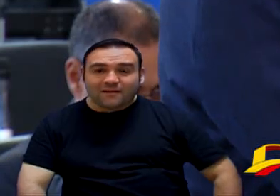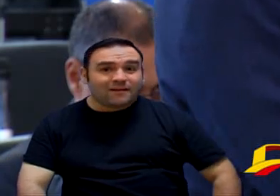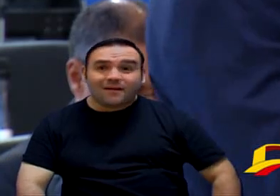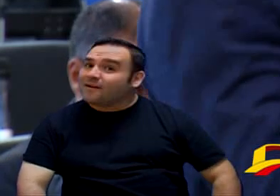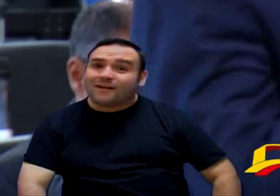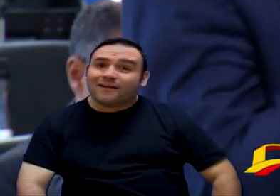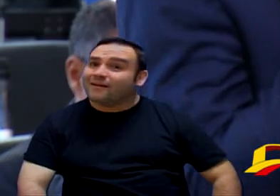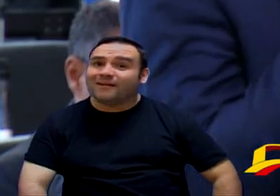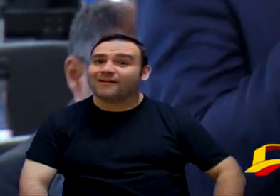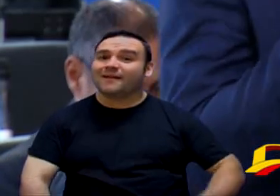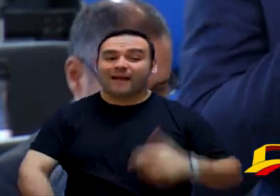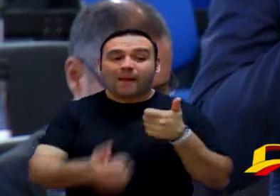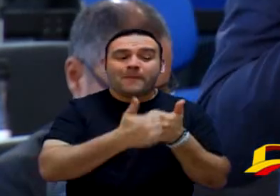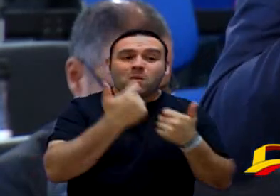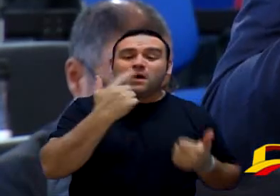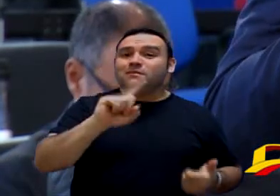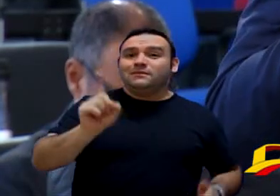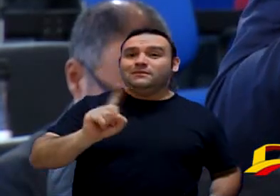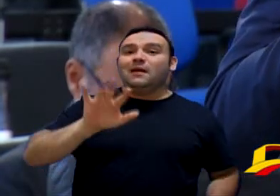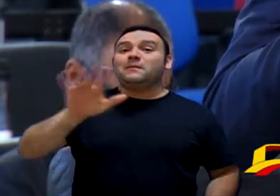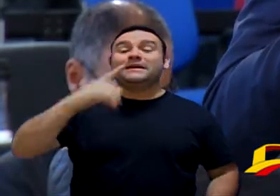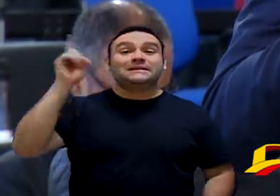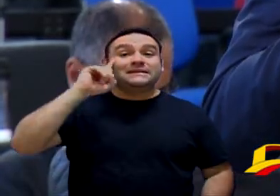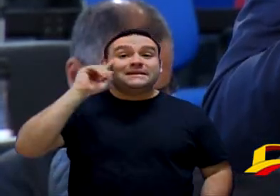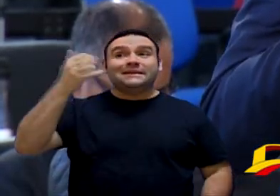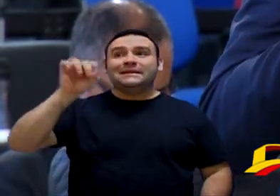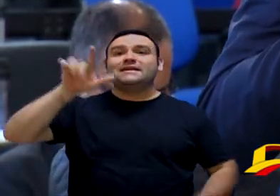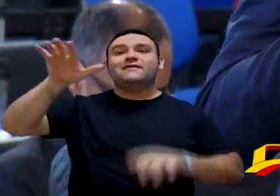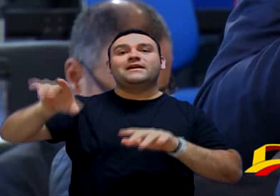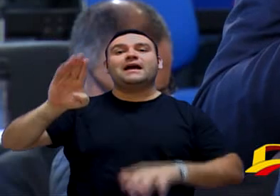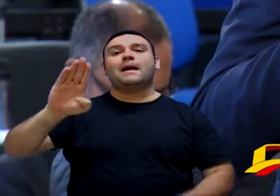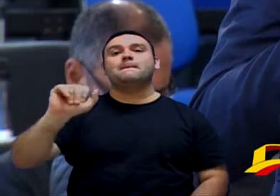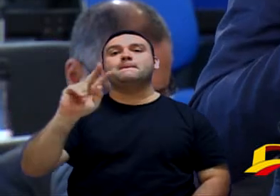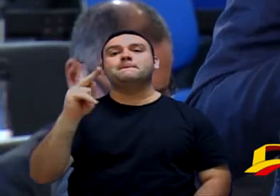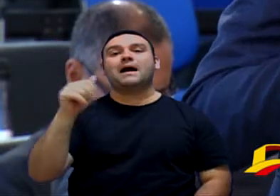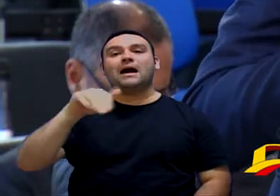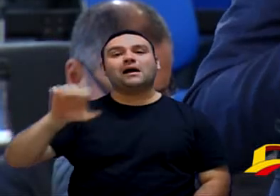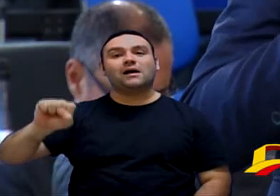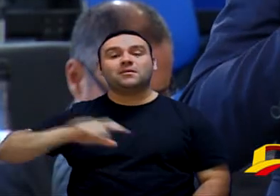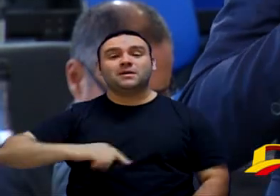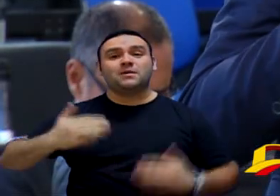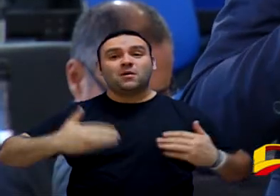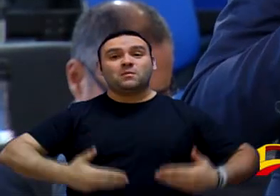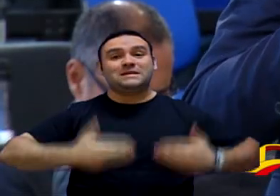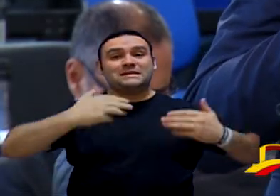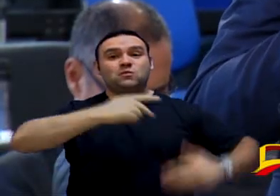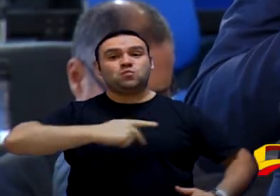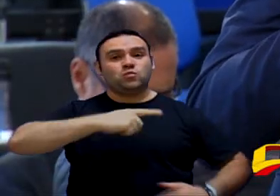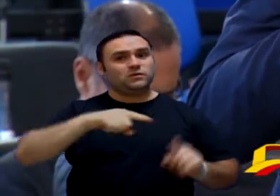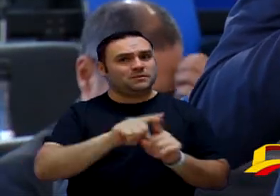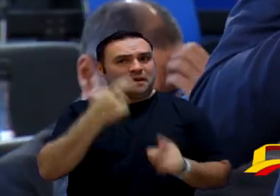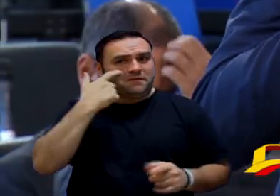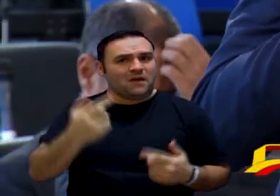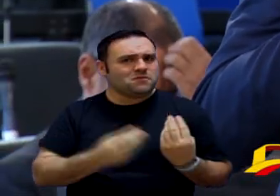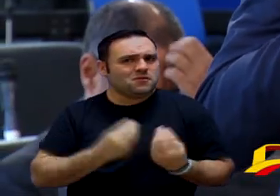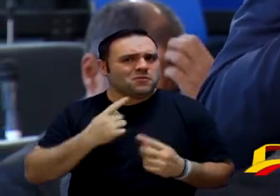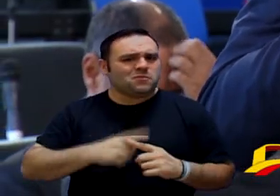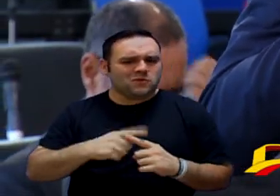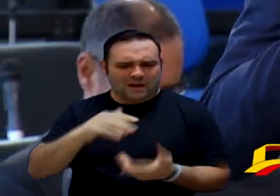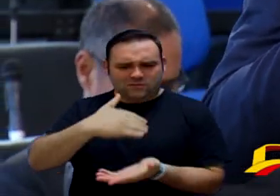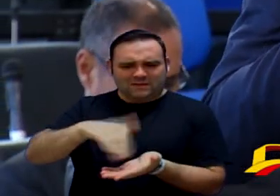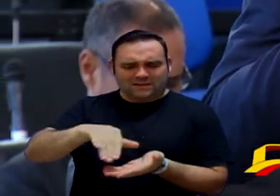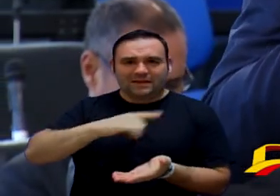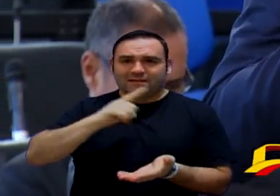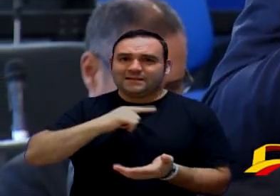nem Ilha Comprida 10 dias mas o cara consegue passar 10 dias em Bahamas o Ministério Público também não precisava ver isso aí porque com um